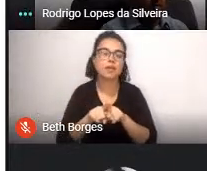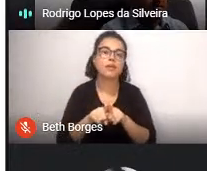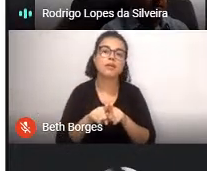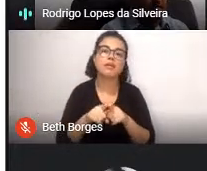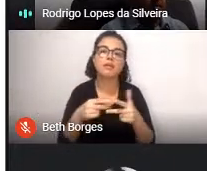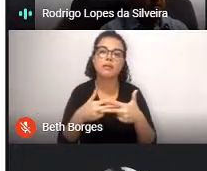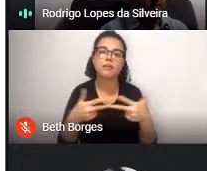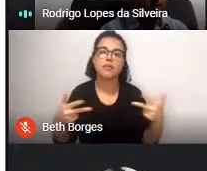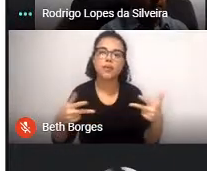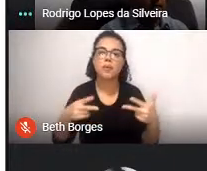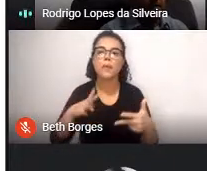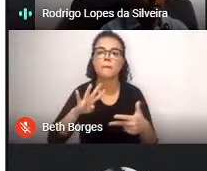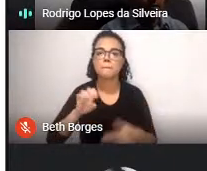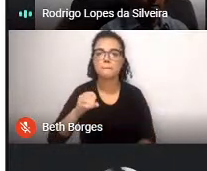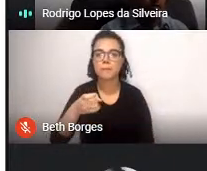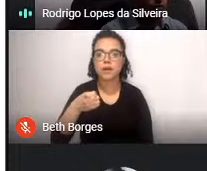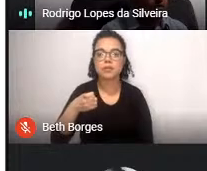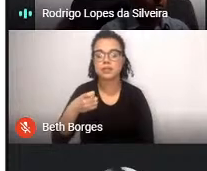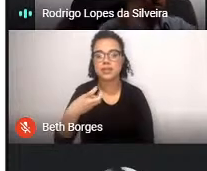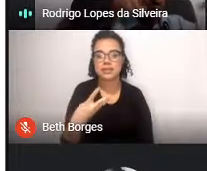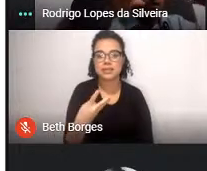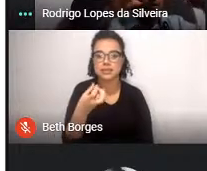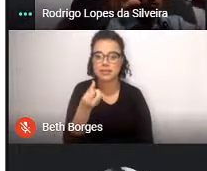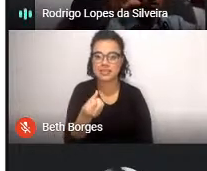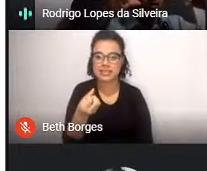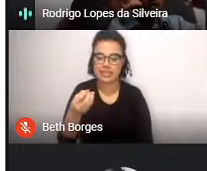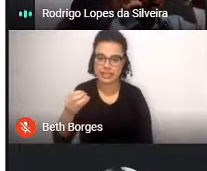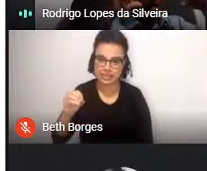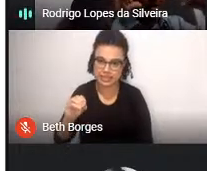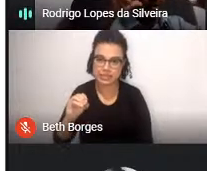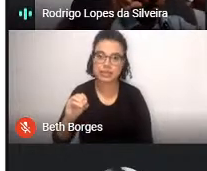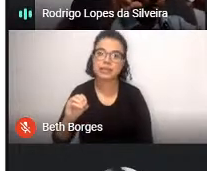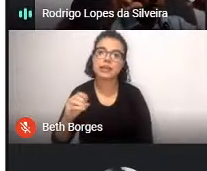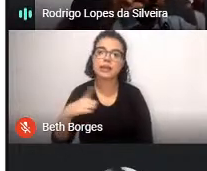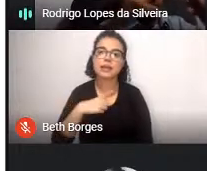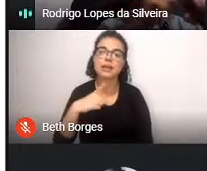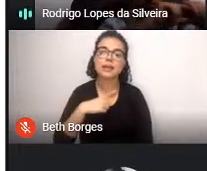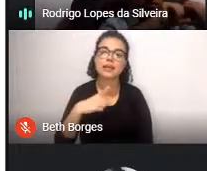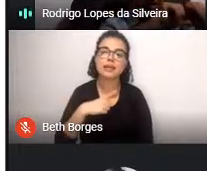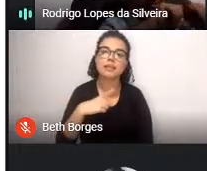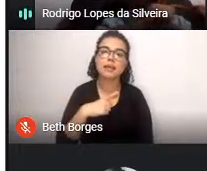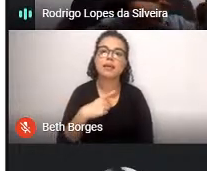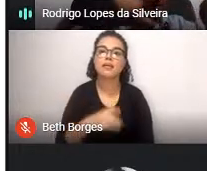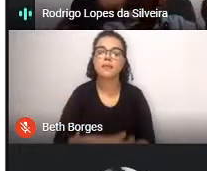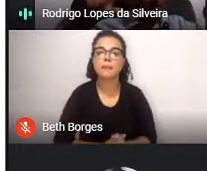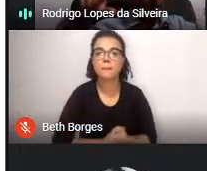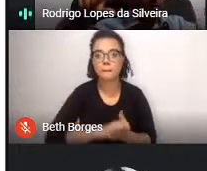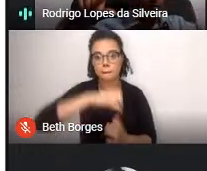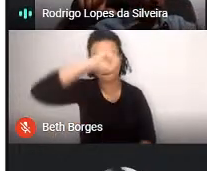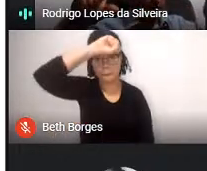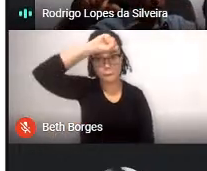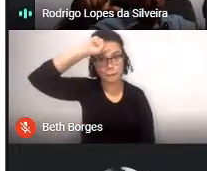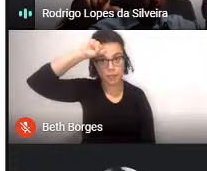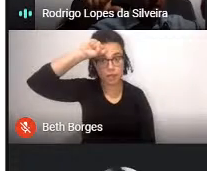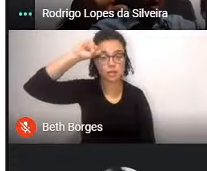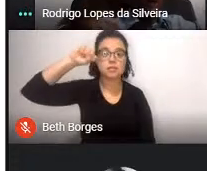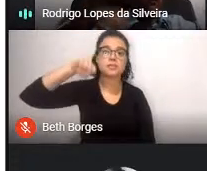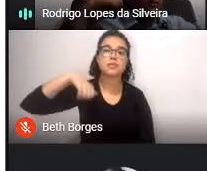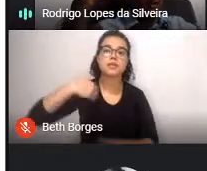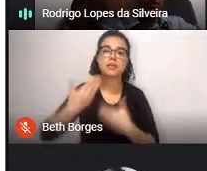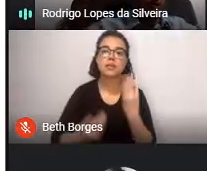Box 360, tá? Da Samsung, onde é ali onde faço o processo de dessensibilização da